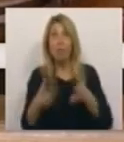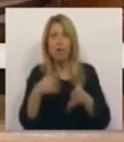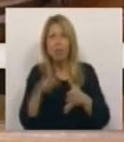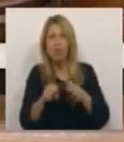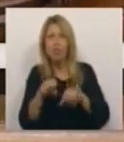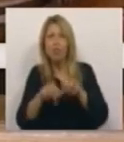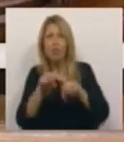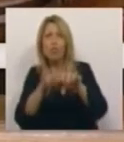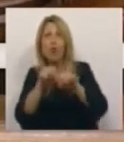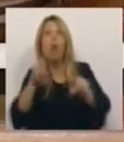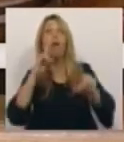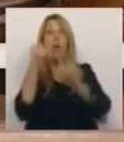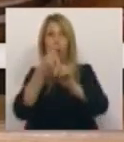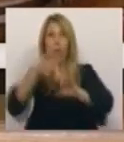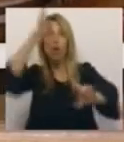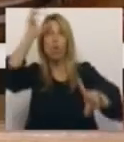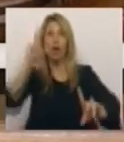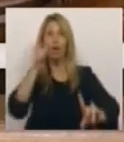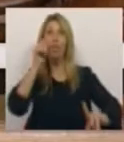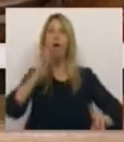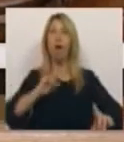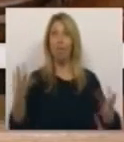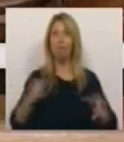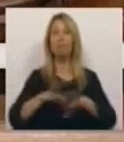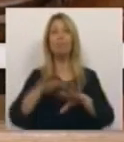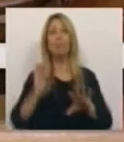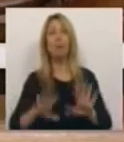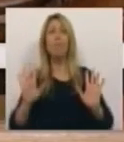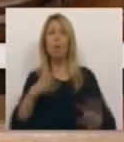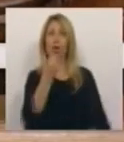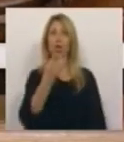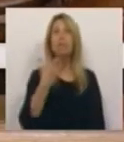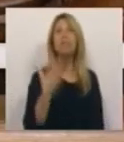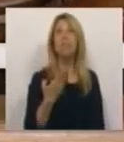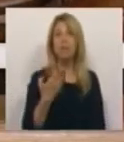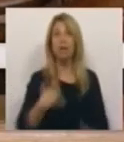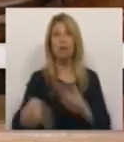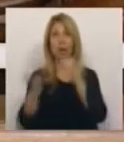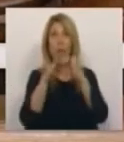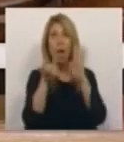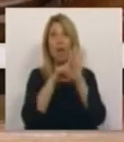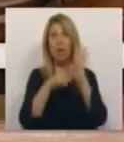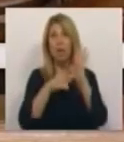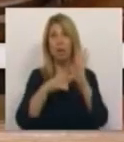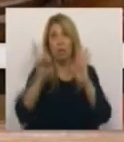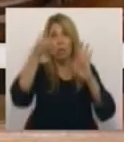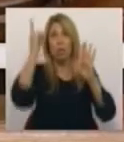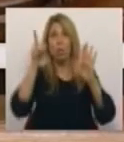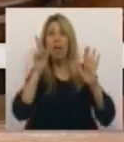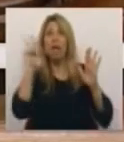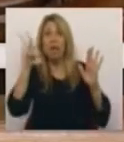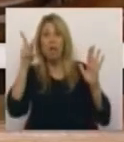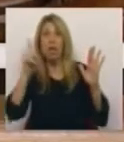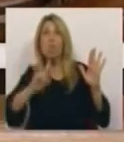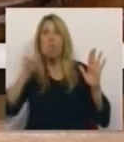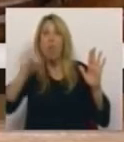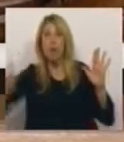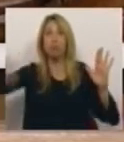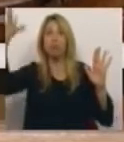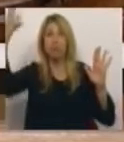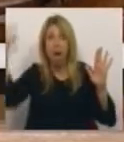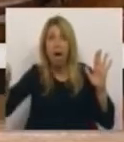de mulheres e homens. Contudo, em 2017, a igualdade na lei ainda não é a igualdade na vida da maioria das mulheres. E